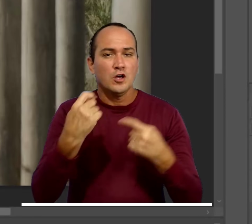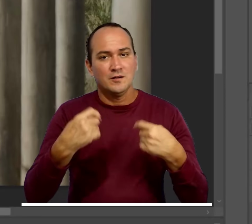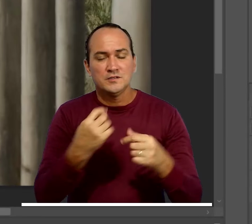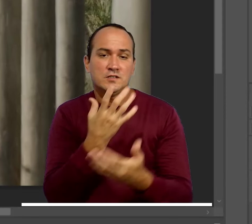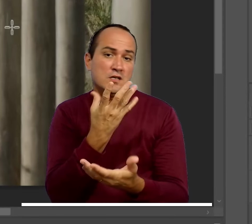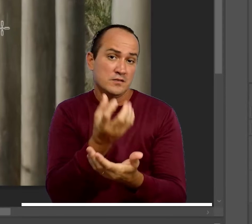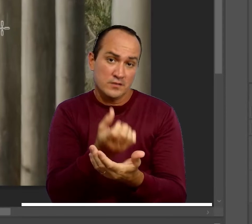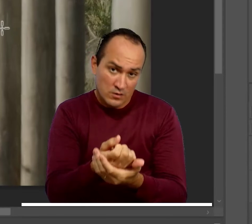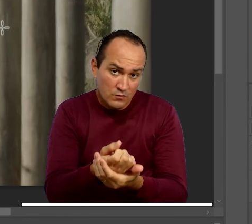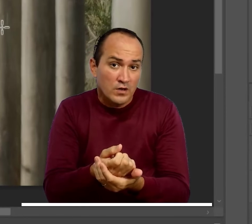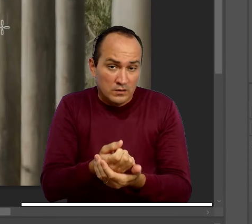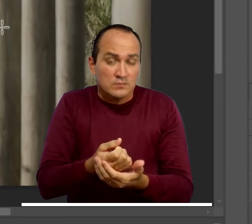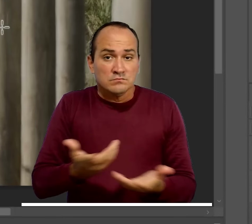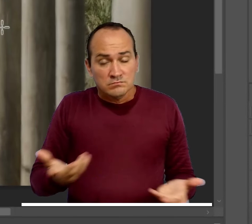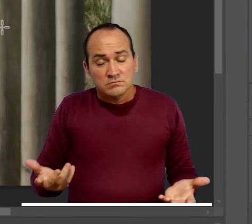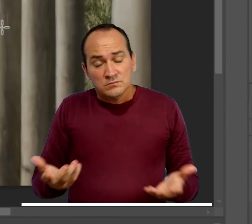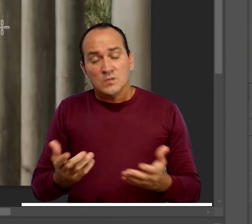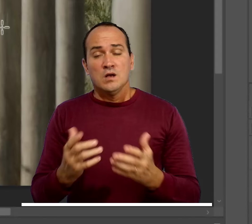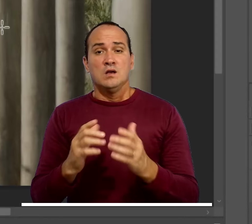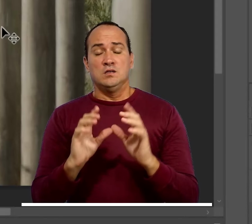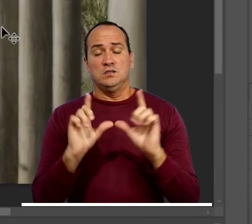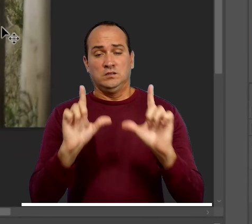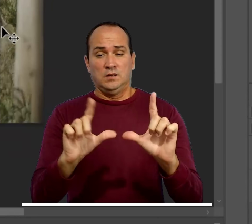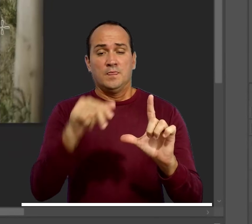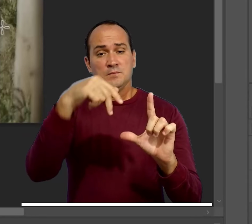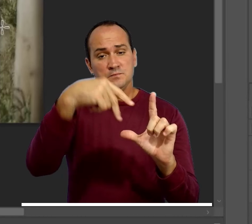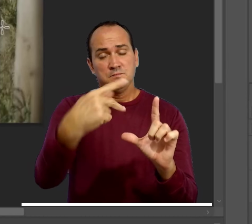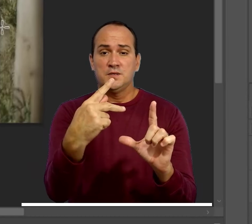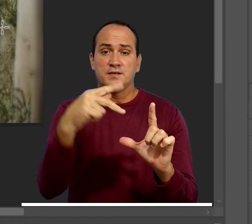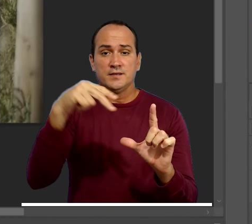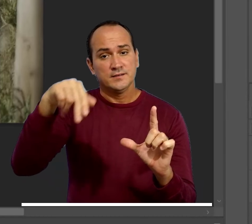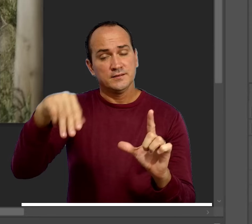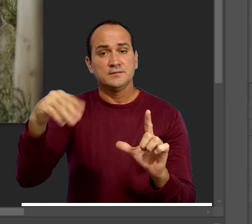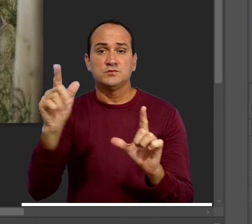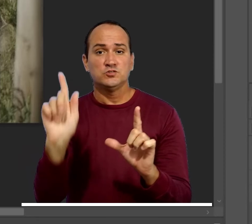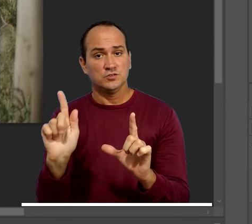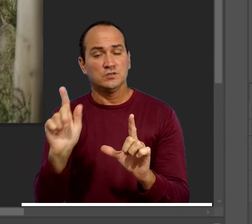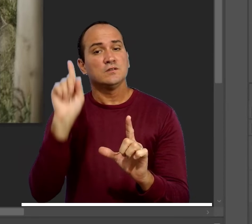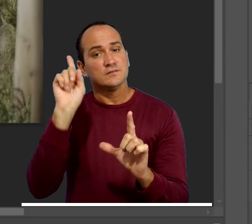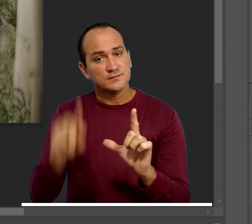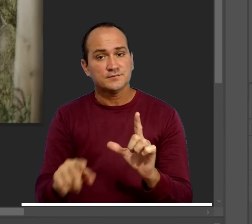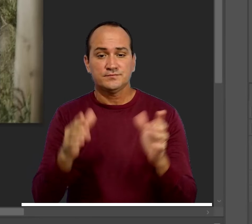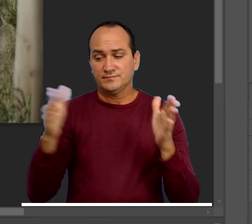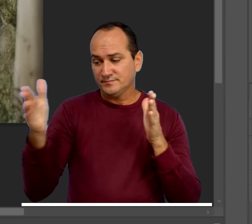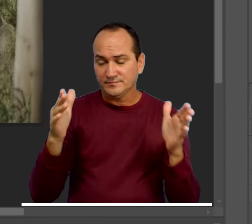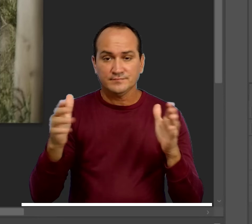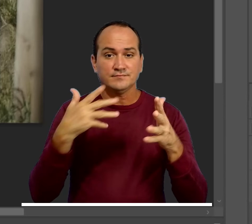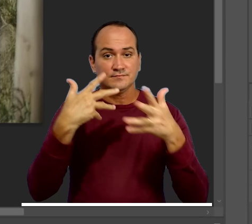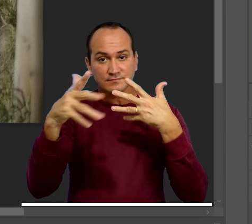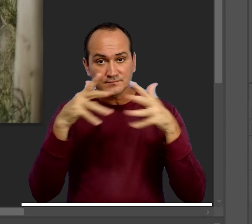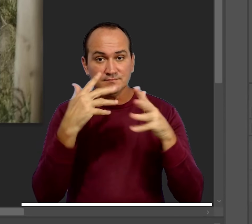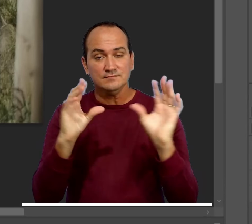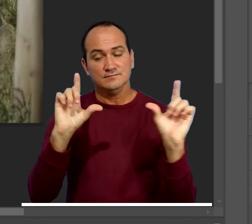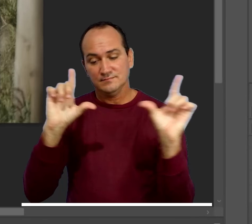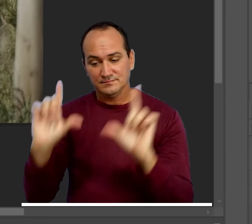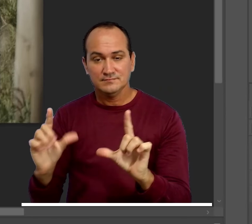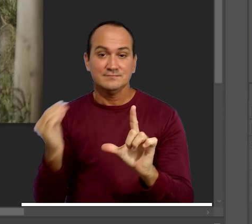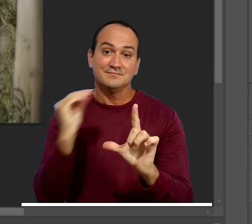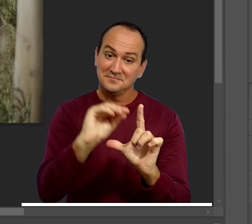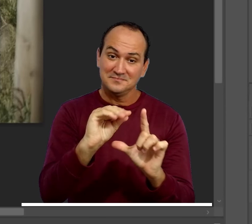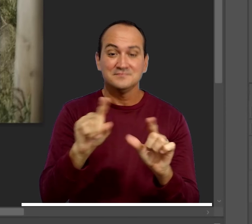precisar salvar essa imagem aqui como um arquivo PNG, porque é uma imagem que vai vir já com esse espaço transparente aqui onde eu vou encaixar meu